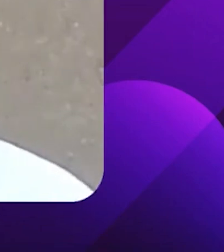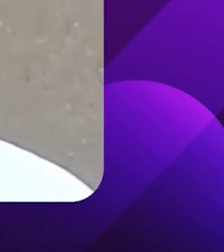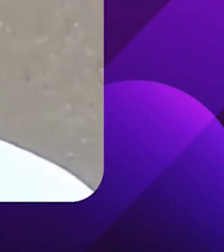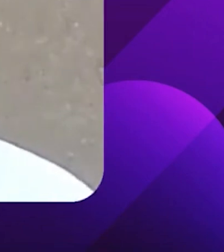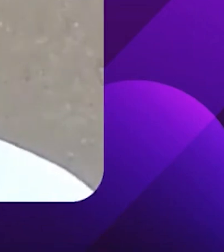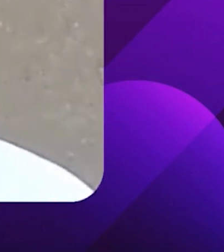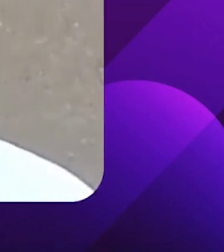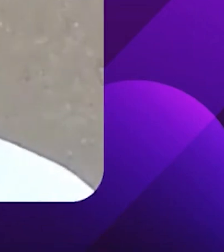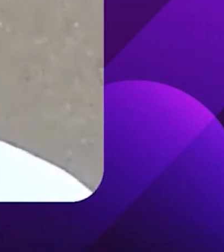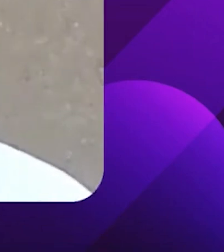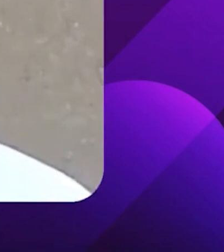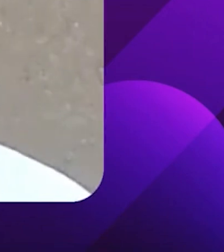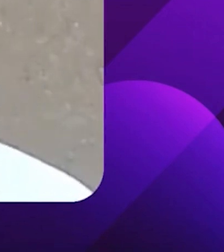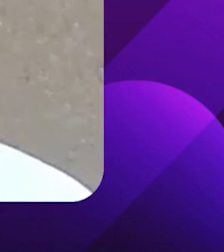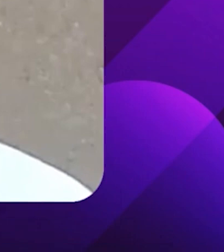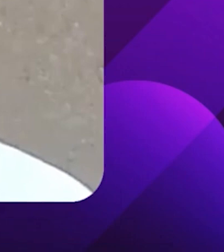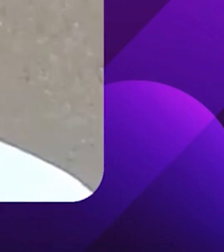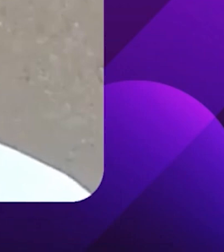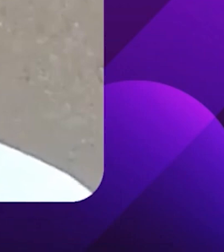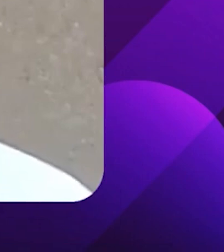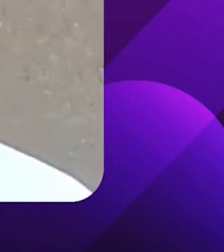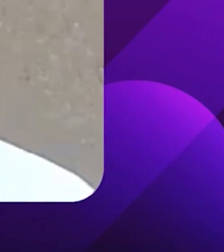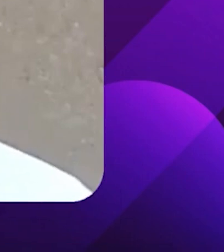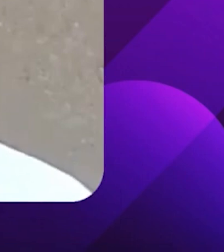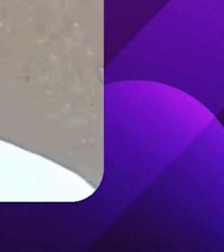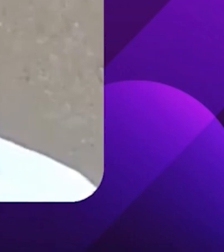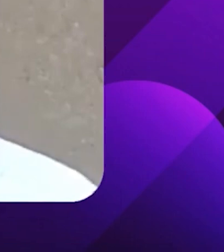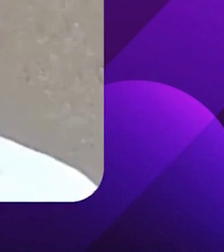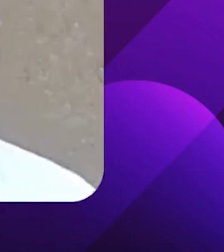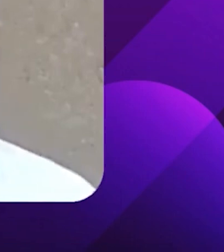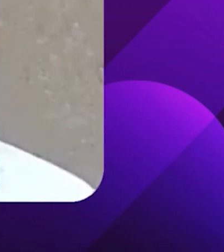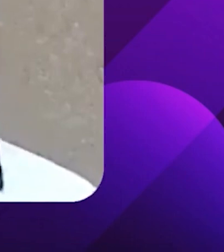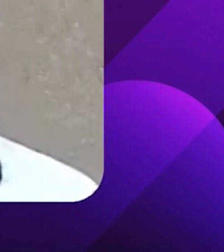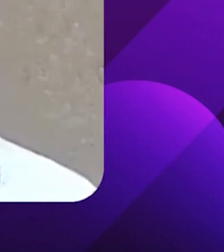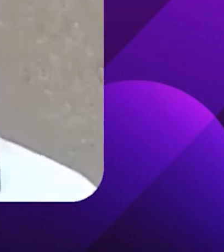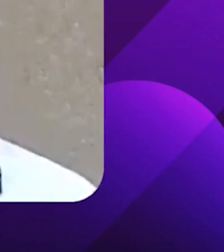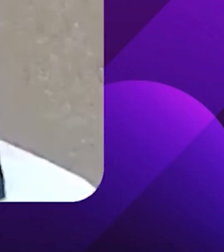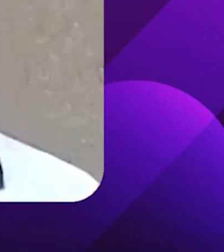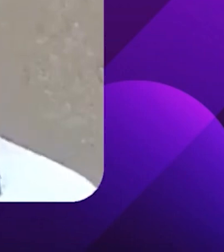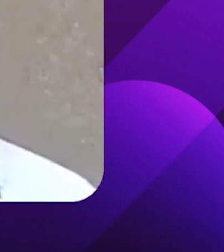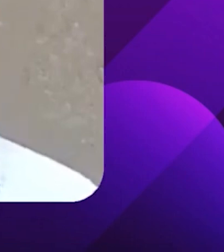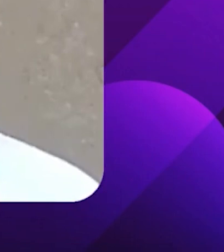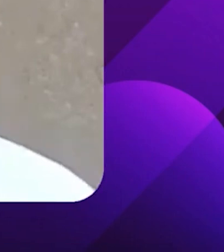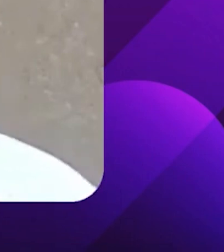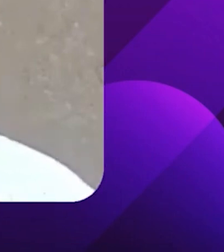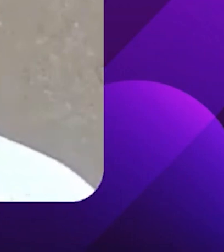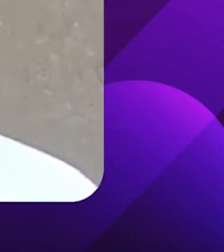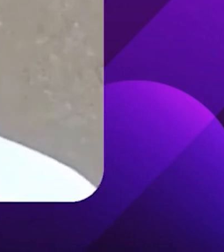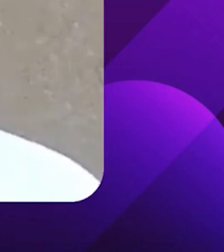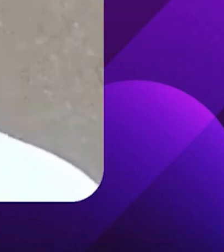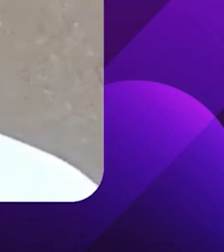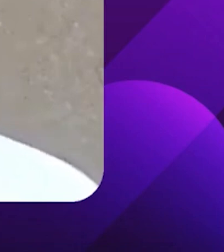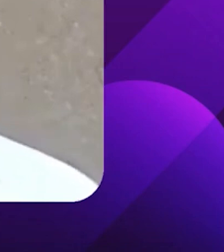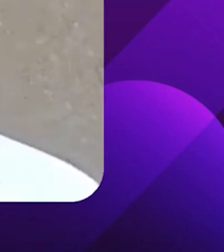Então, ser uma mulher de terreiro na política é ter como